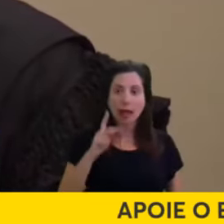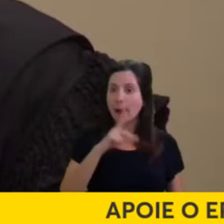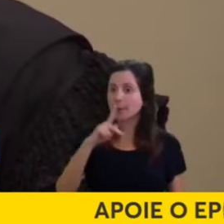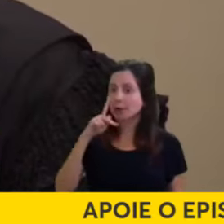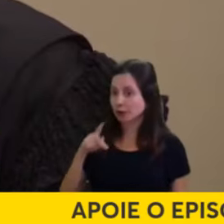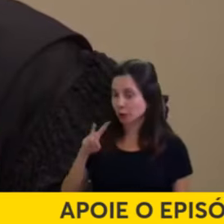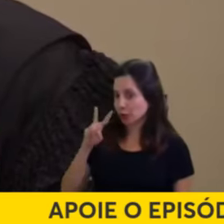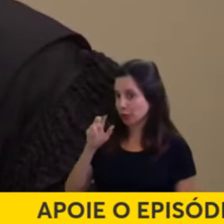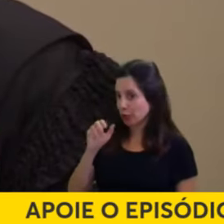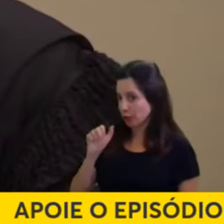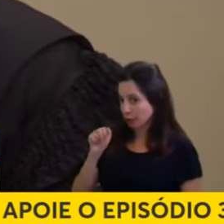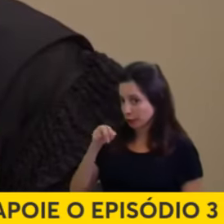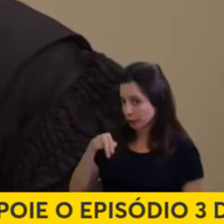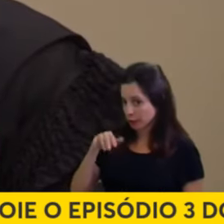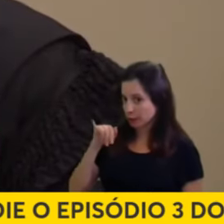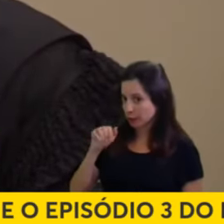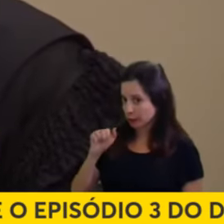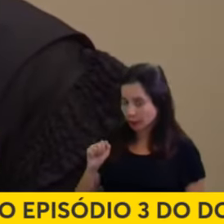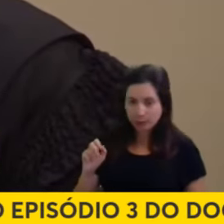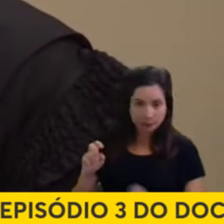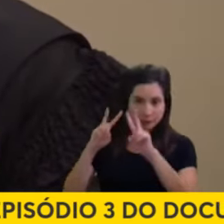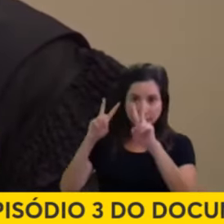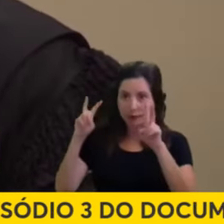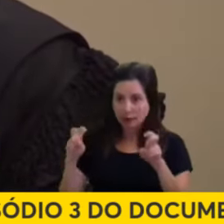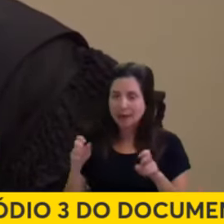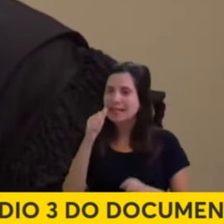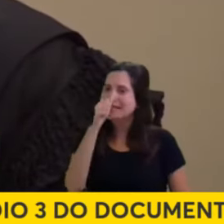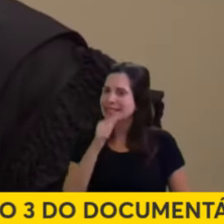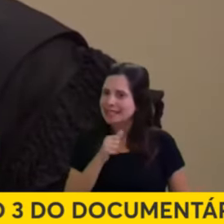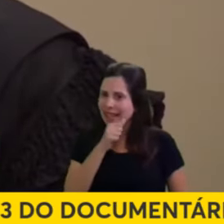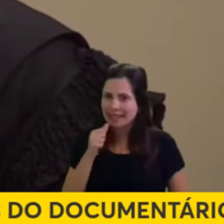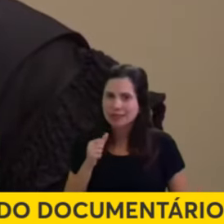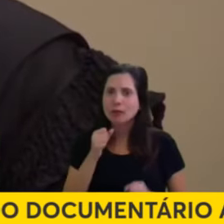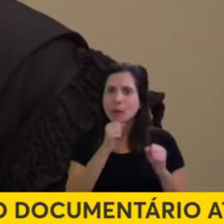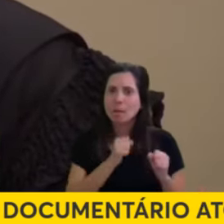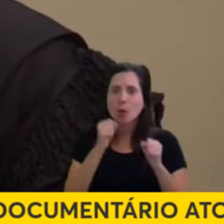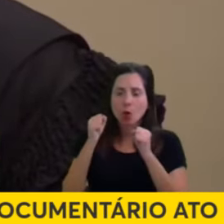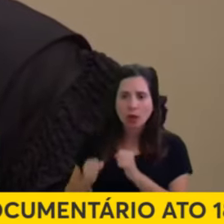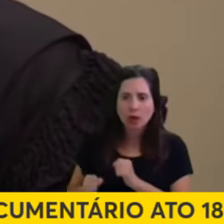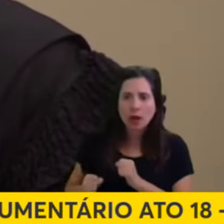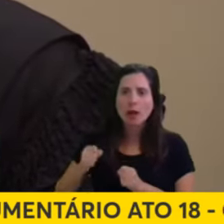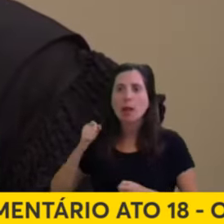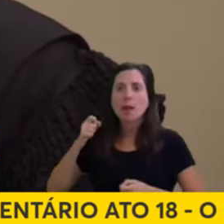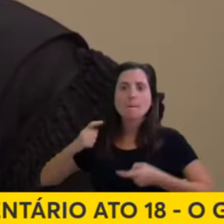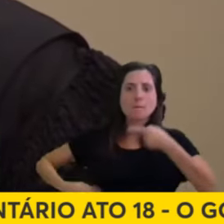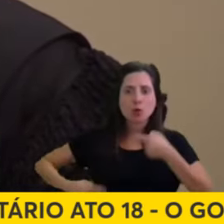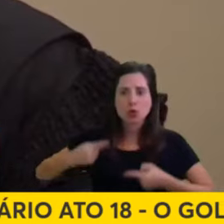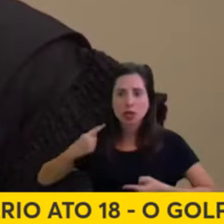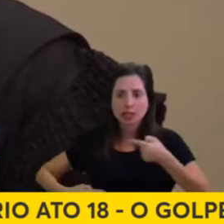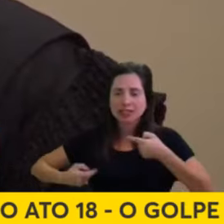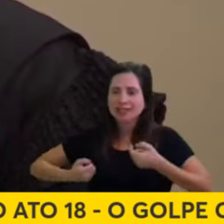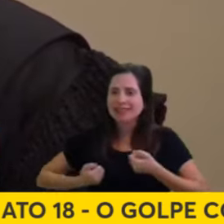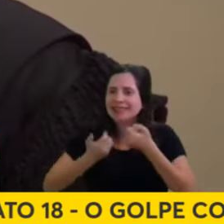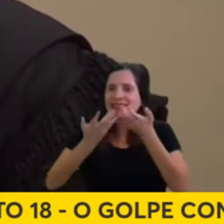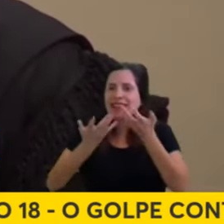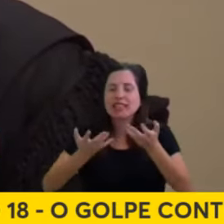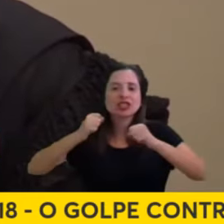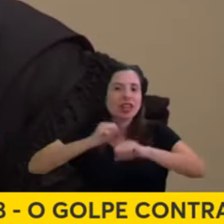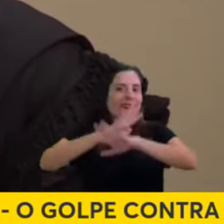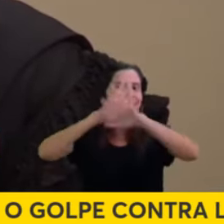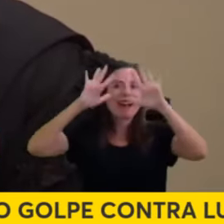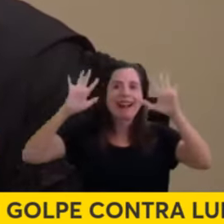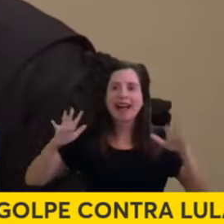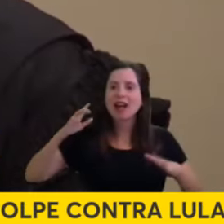artigo intitulado sacrifício dos direitos políticos através da pena de inelegibilidade Deixa claro o problema da discussão jurídica e política